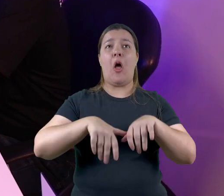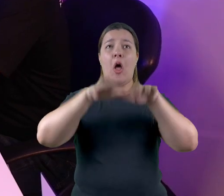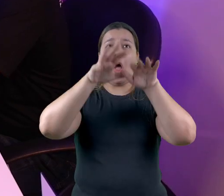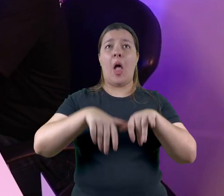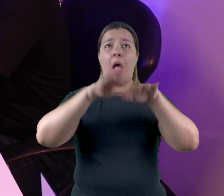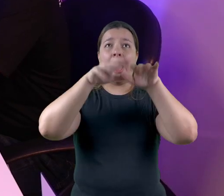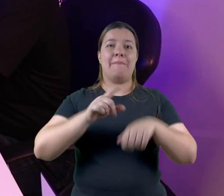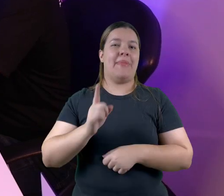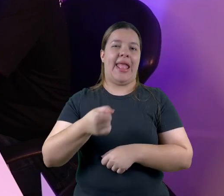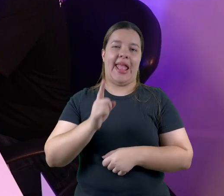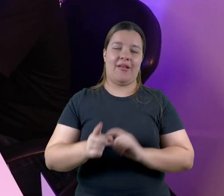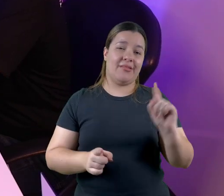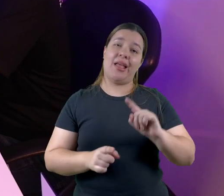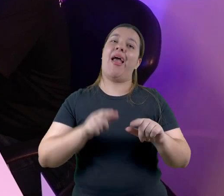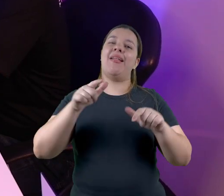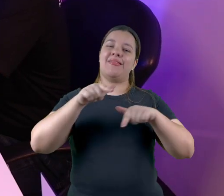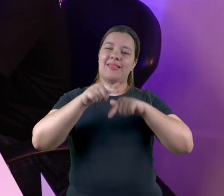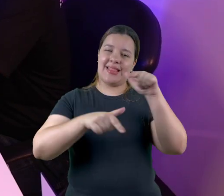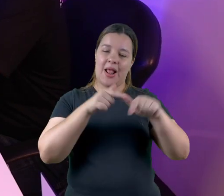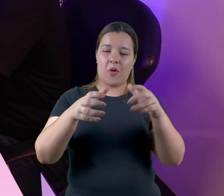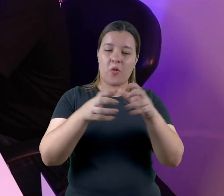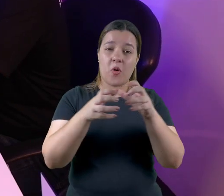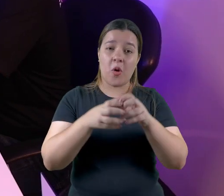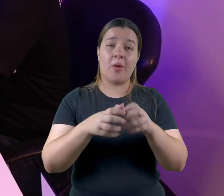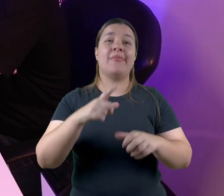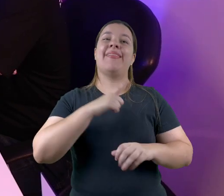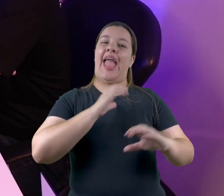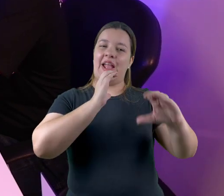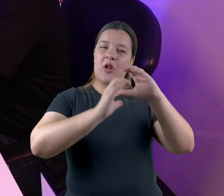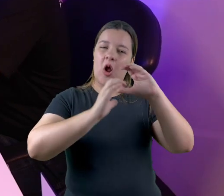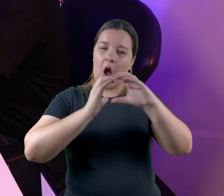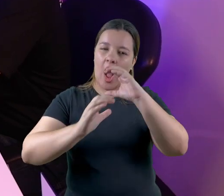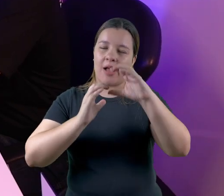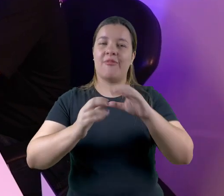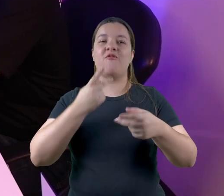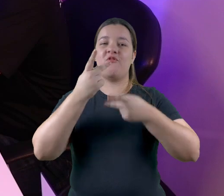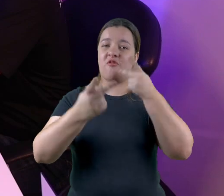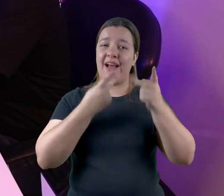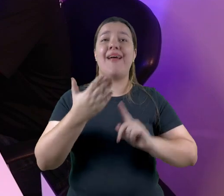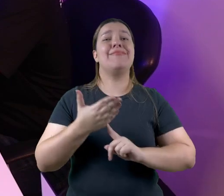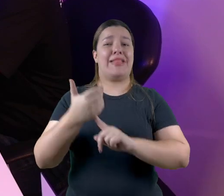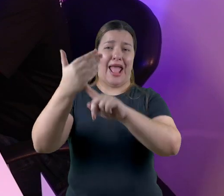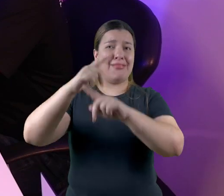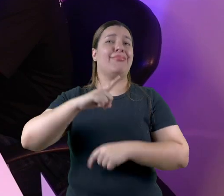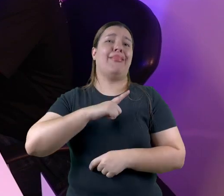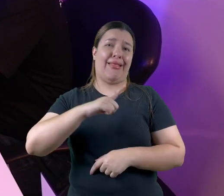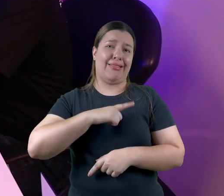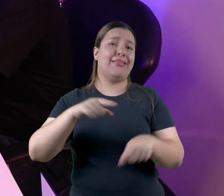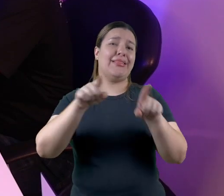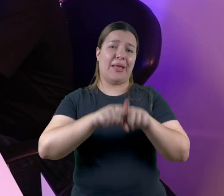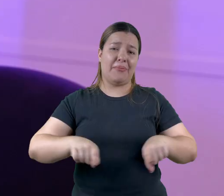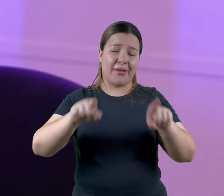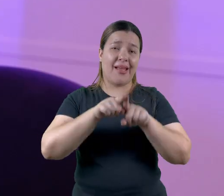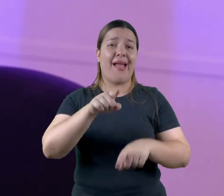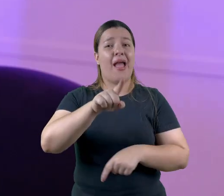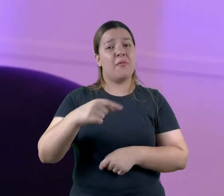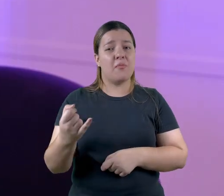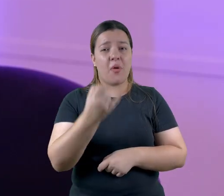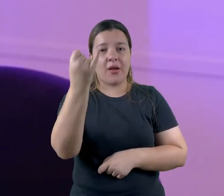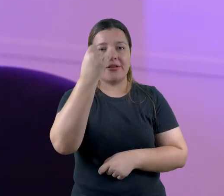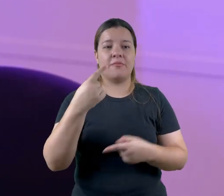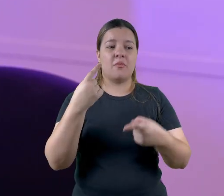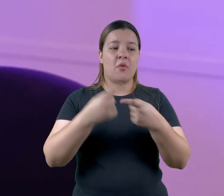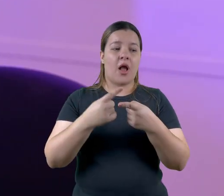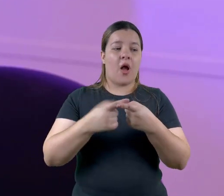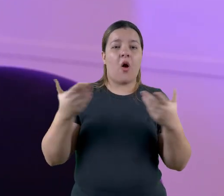que ter trabalho em grupo e comunicar falar com certeza né então e isso é uma coisa